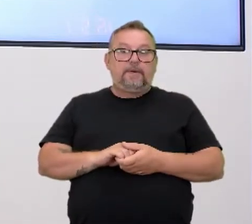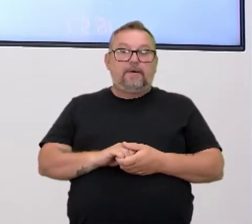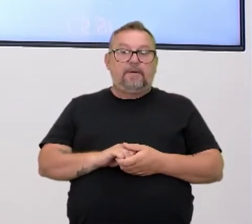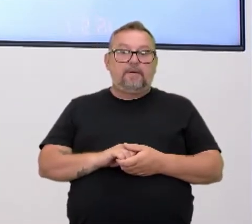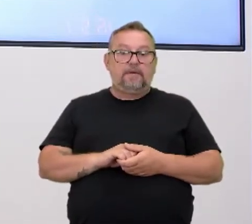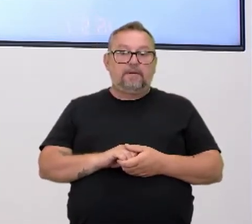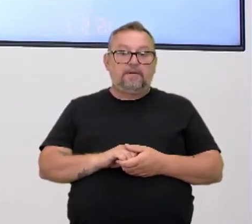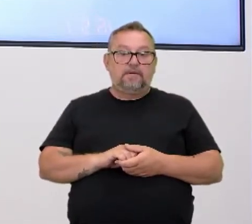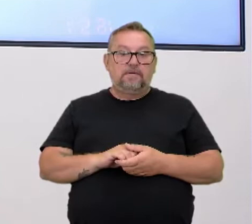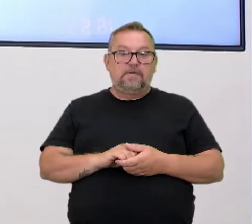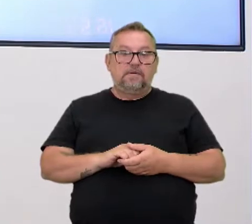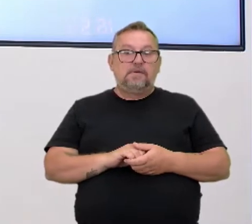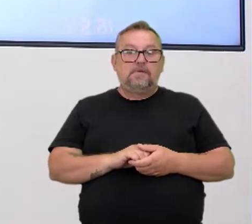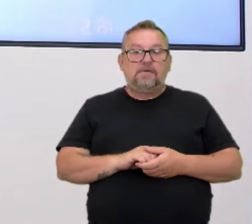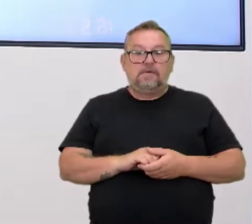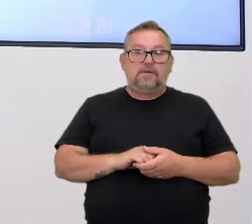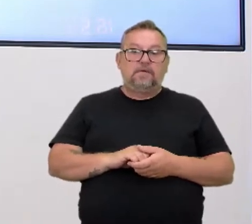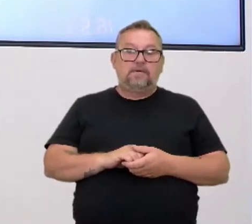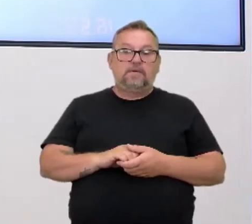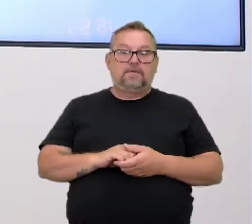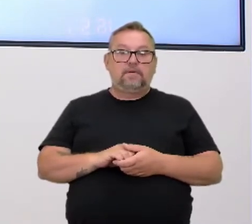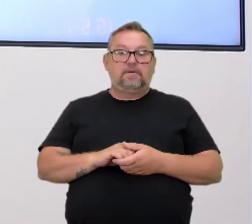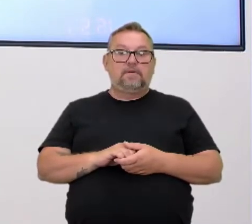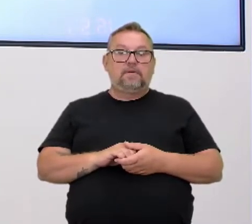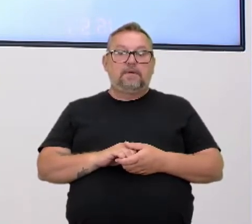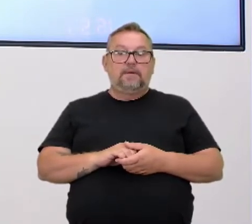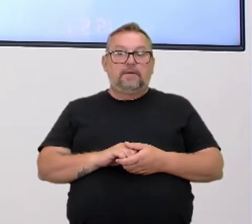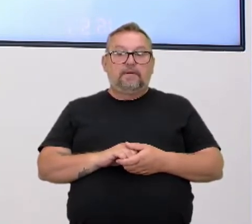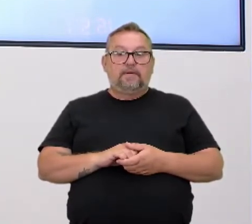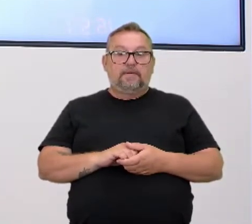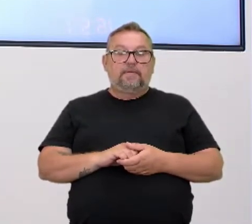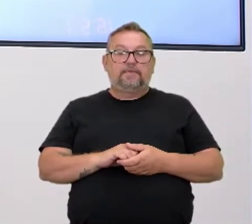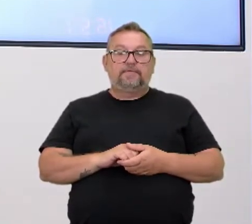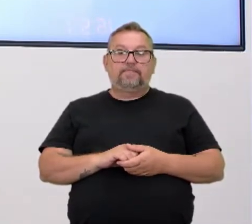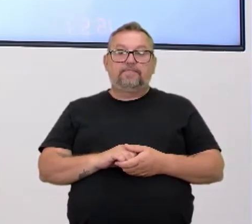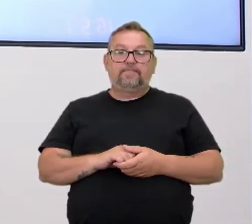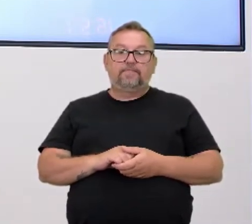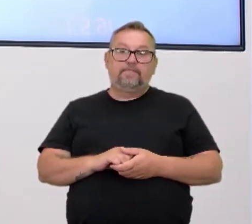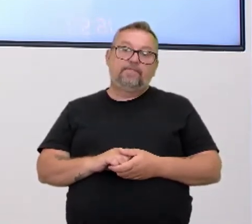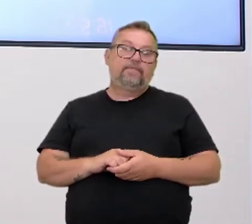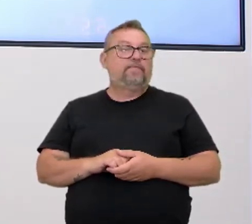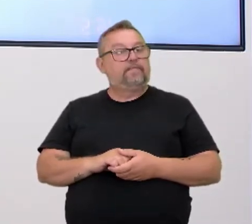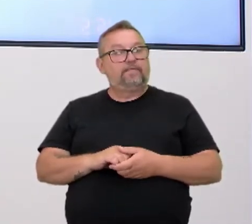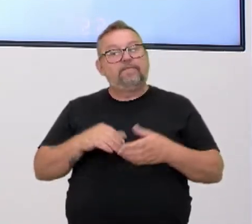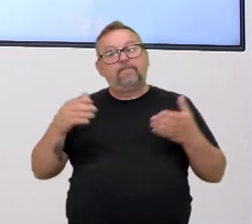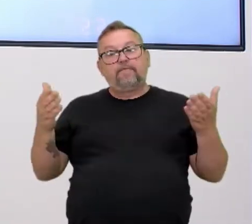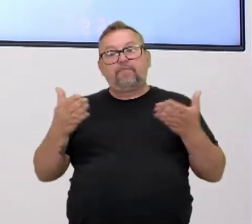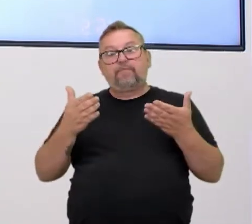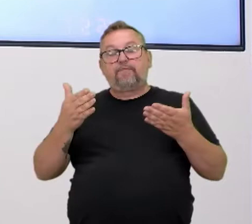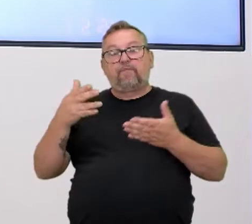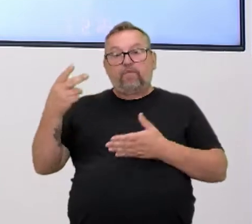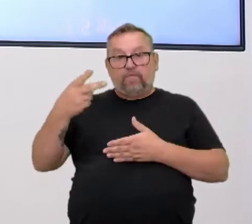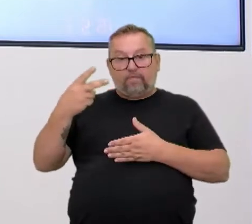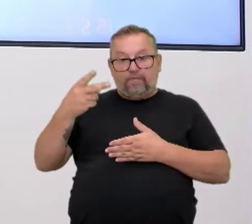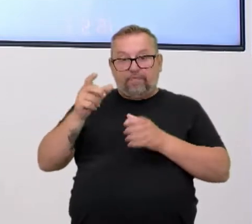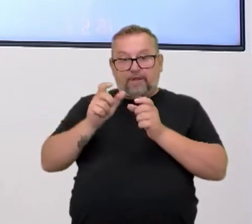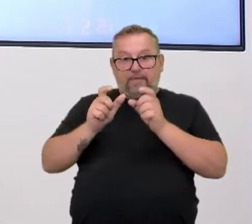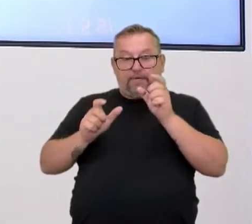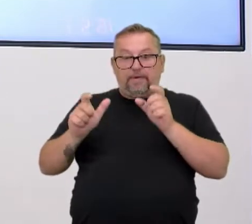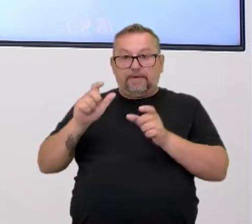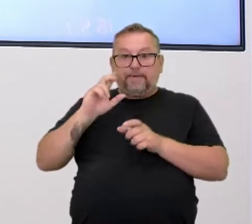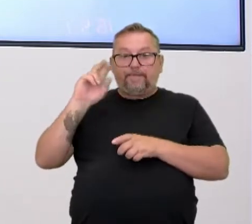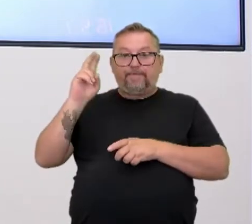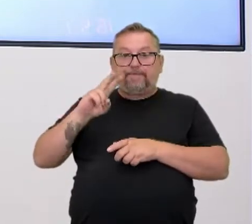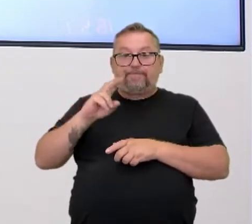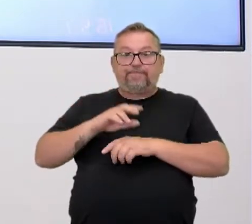está o tema. Então, o tema a gente já tem, né? O planejamento financeiro e o orçamento financeiro. E aí, agora, a segunda parte do mapa mental